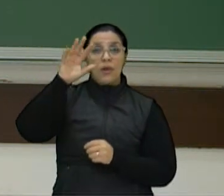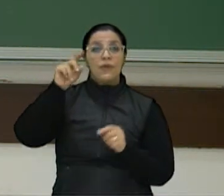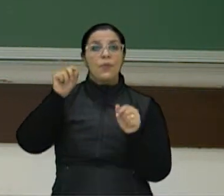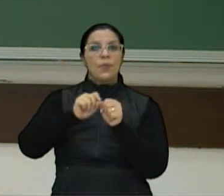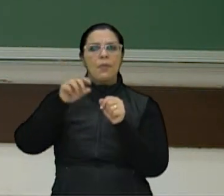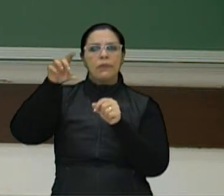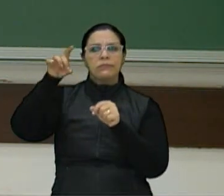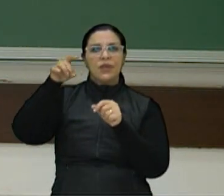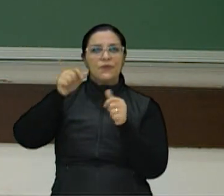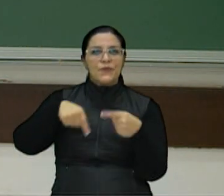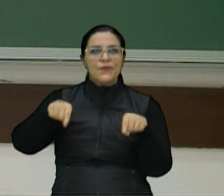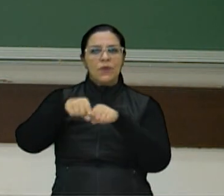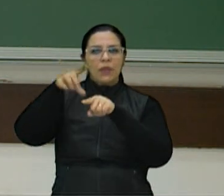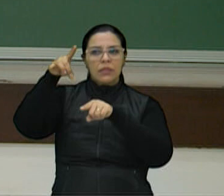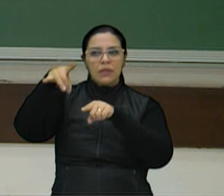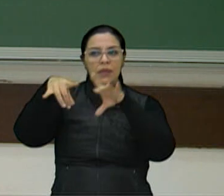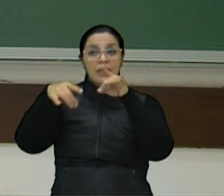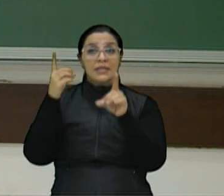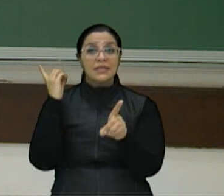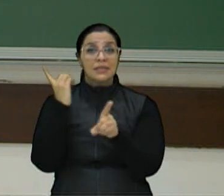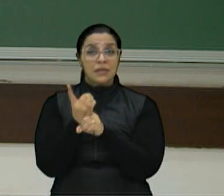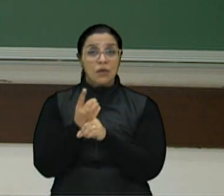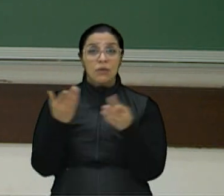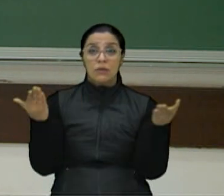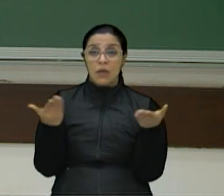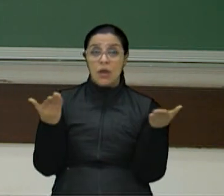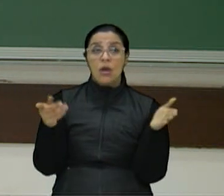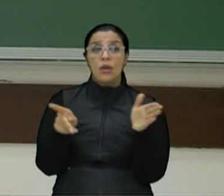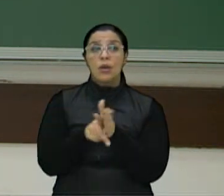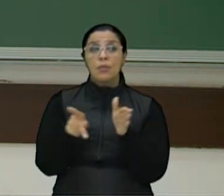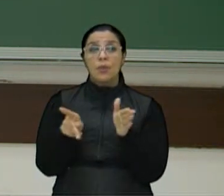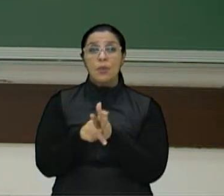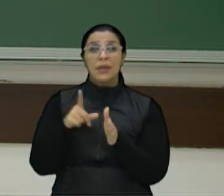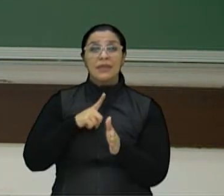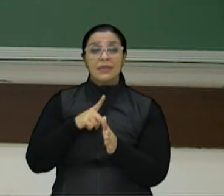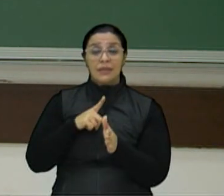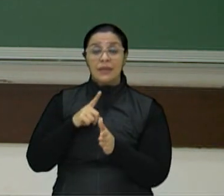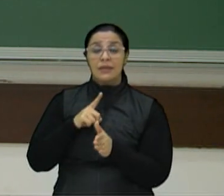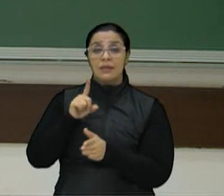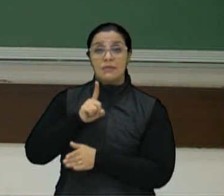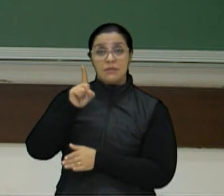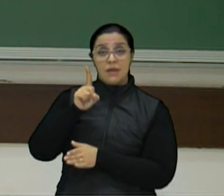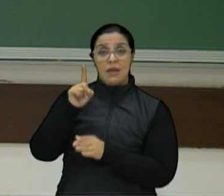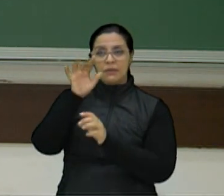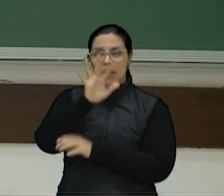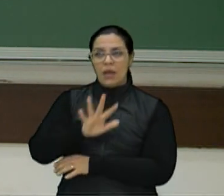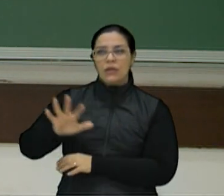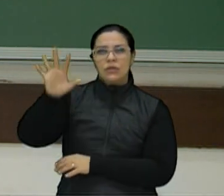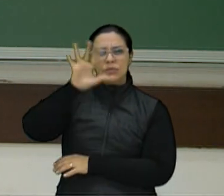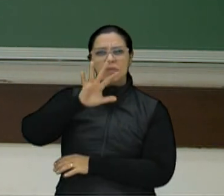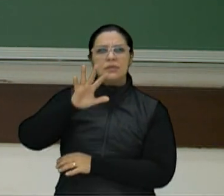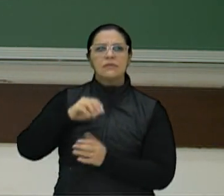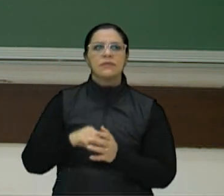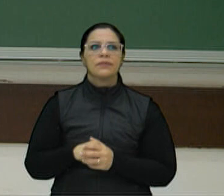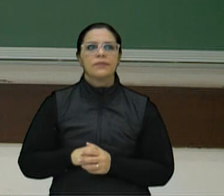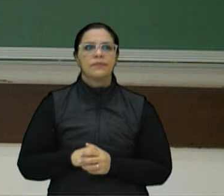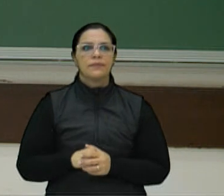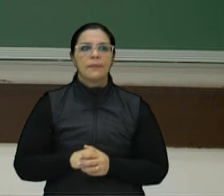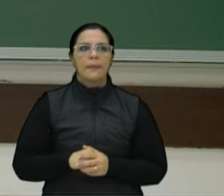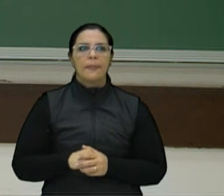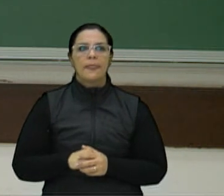formar gotícula se ele encontrar uma partícula de